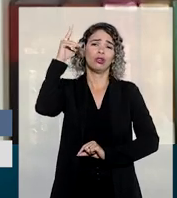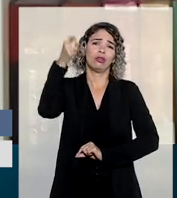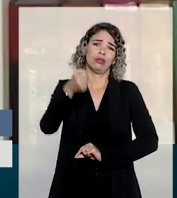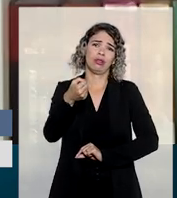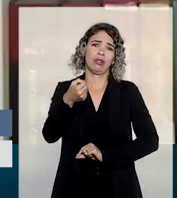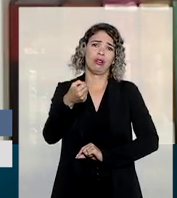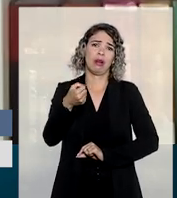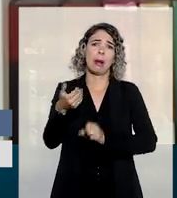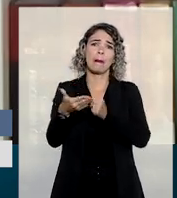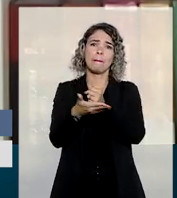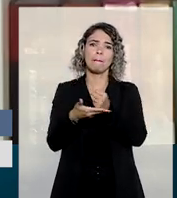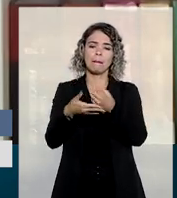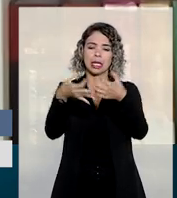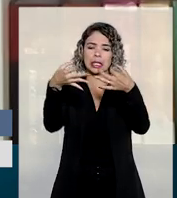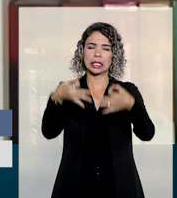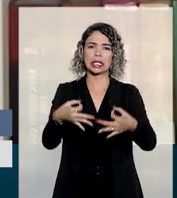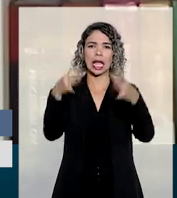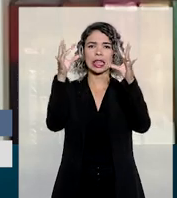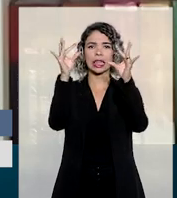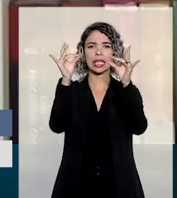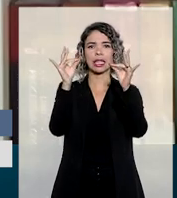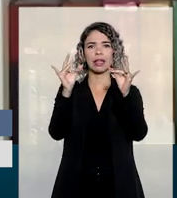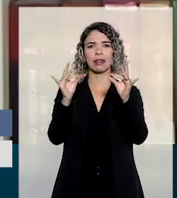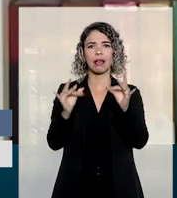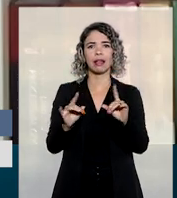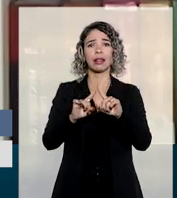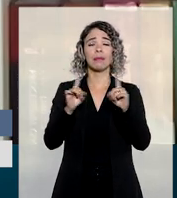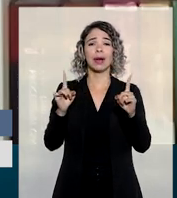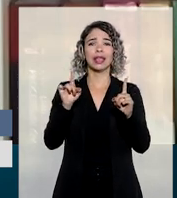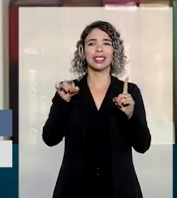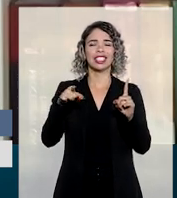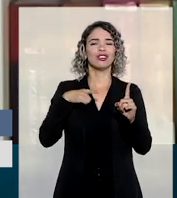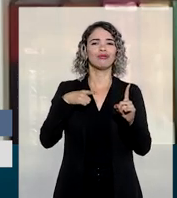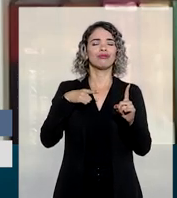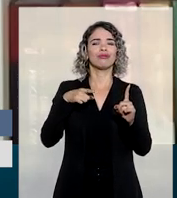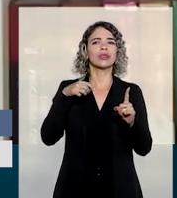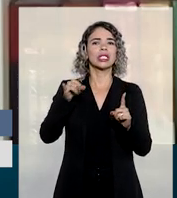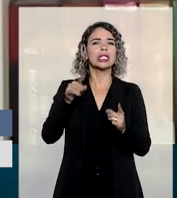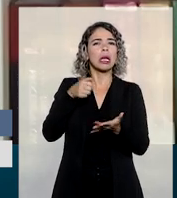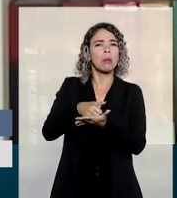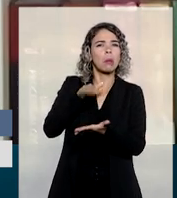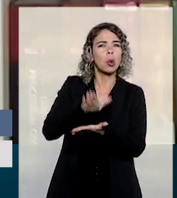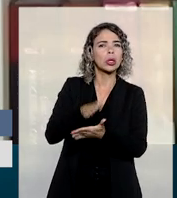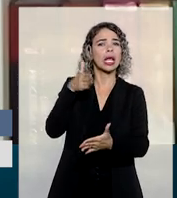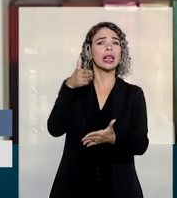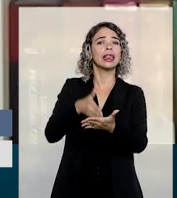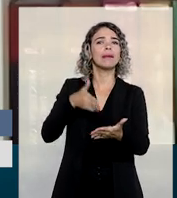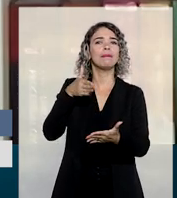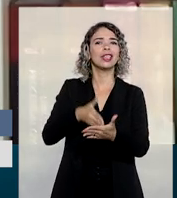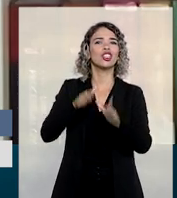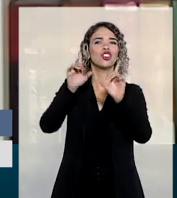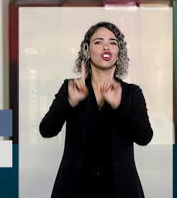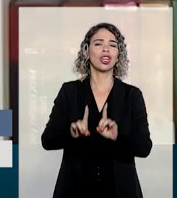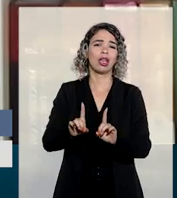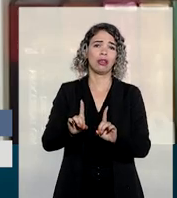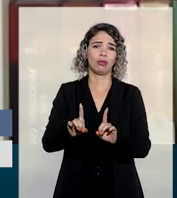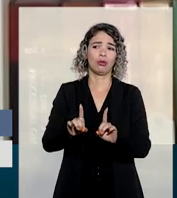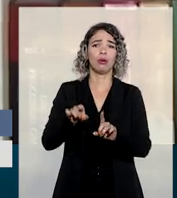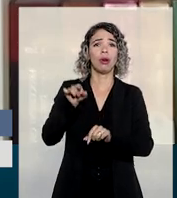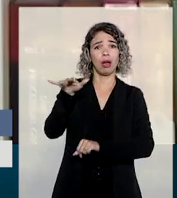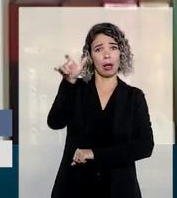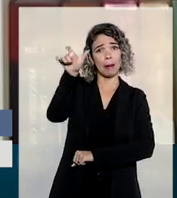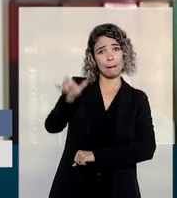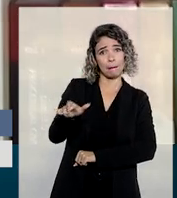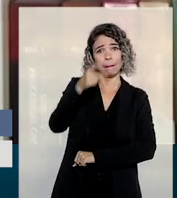a respeito do seu caso, nós estamos, de fato, limitando esse direito e, por consequência, nesse caso, limitando o direito